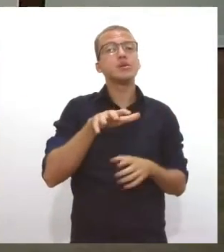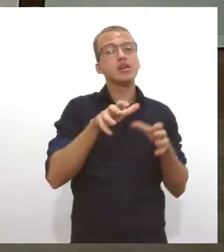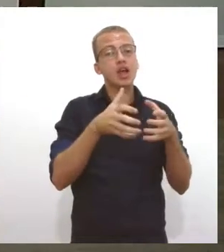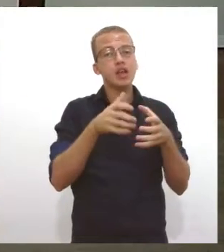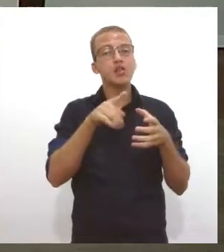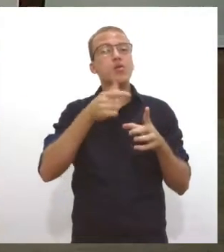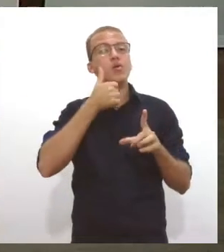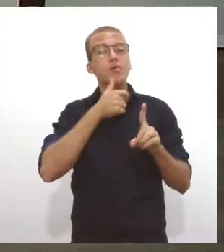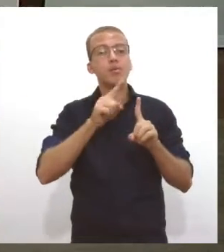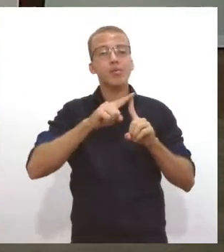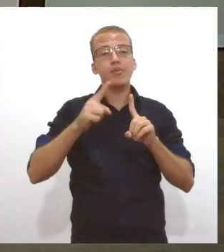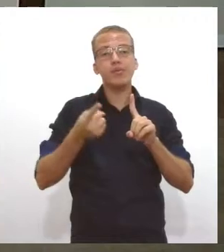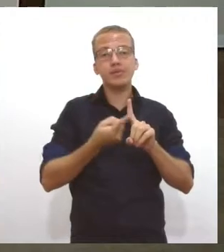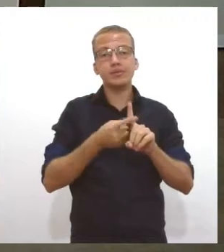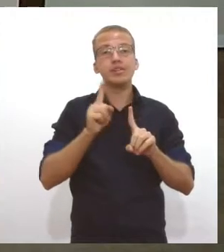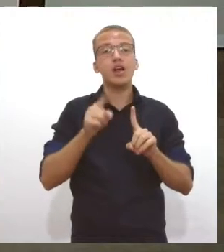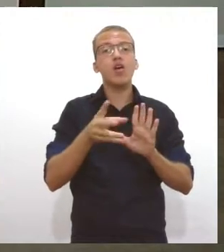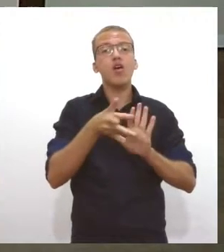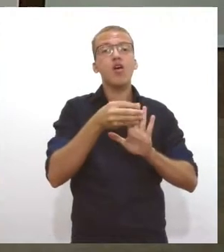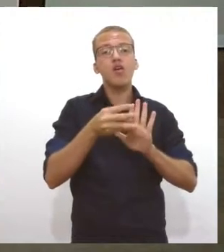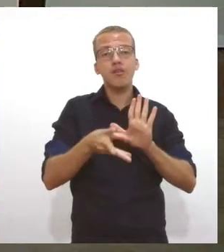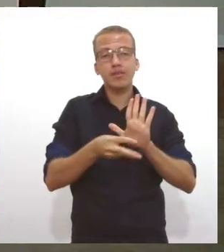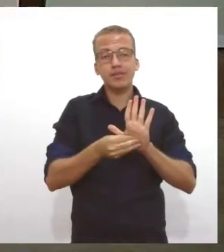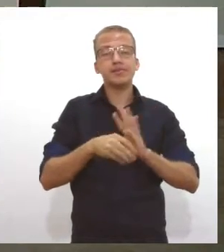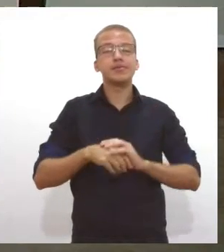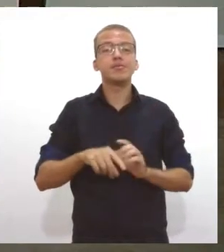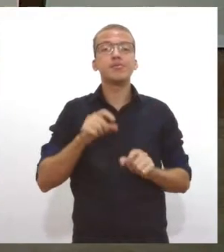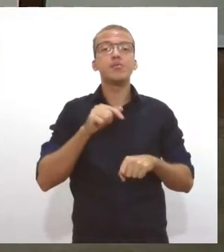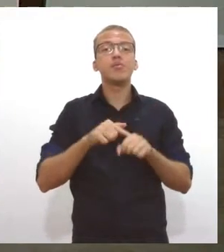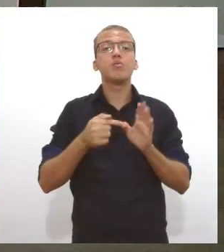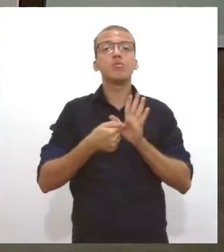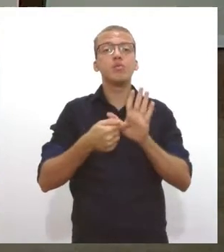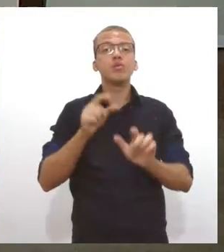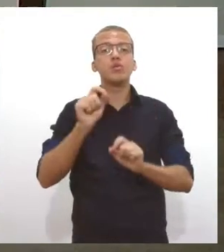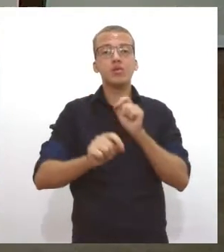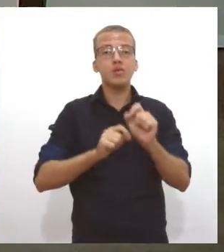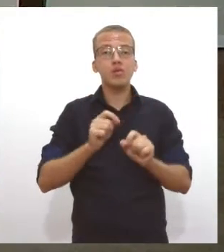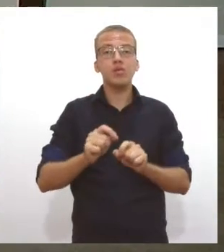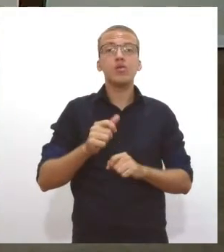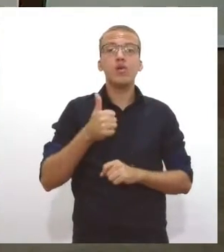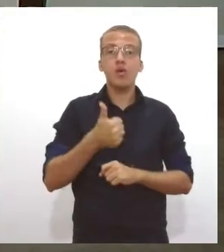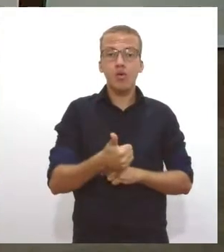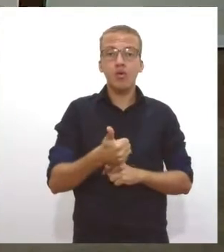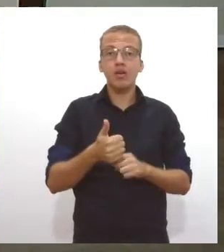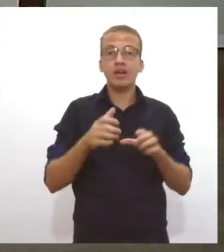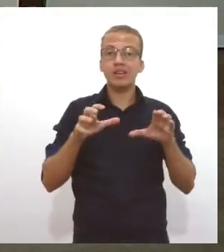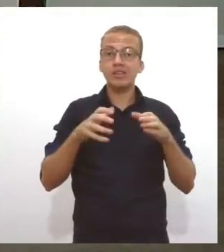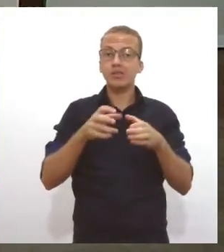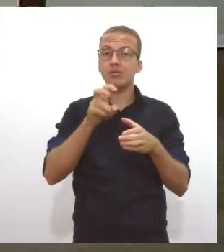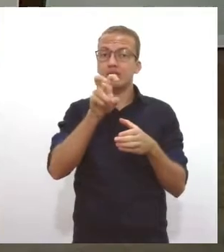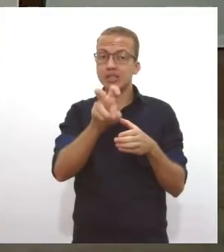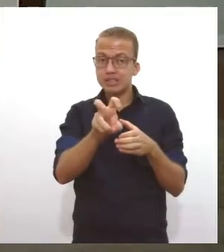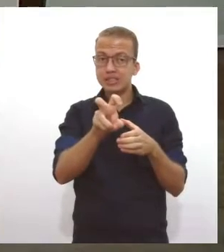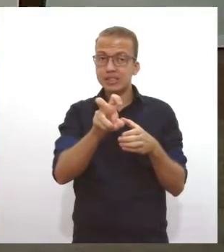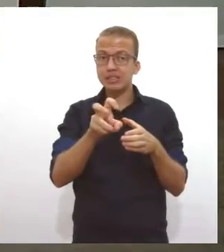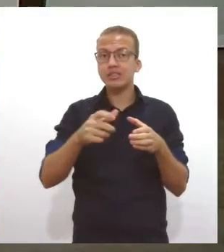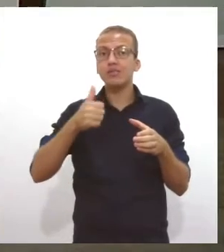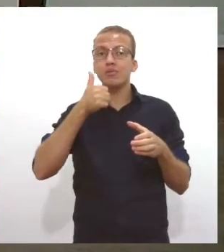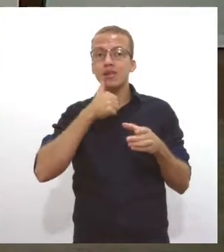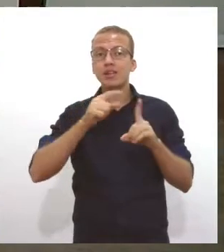os dados do Observatório e em 1 a cada 5 gestantes e puérperas mortas por covid-19